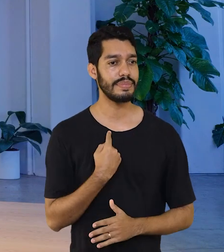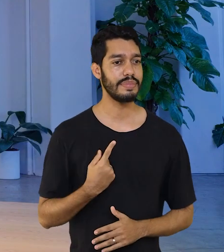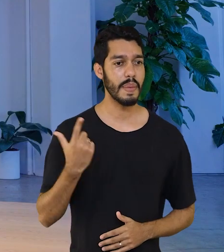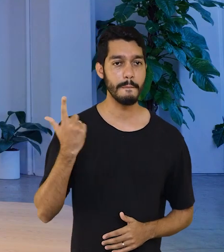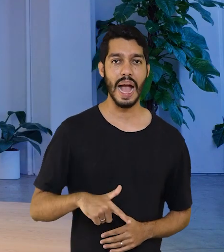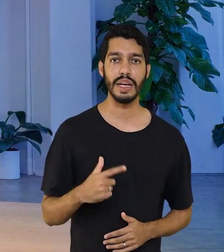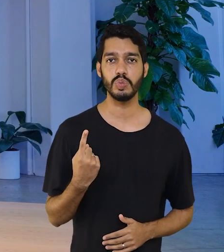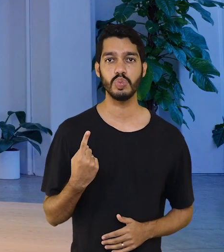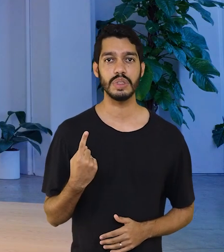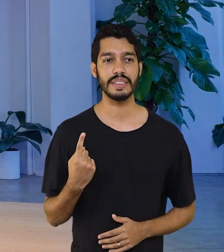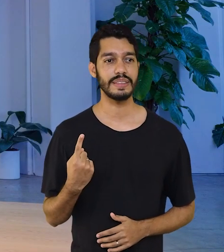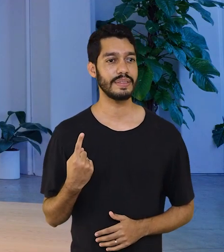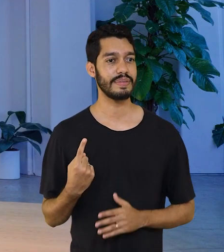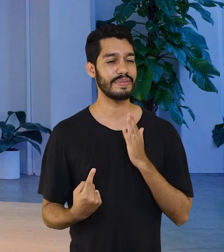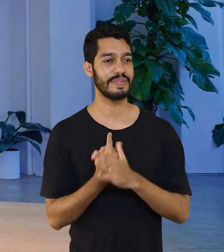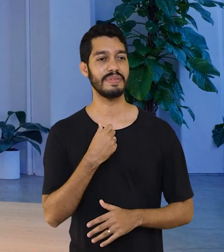Obrigada pela pergunta. Mais uma?